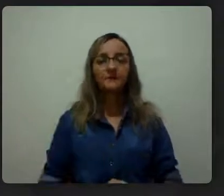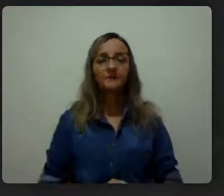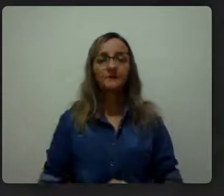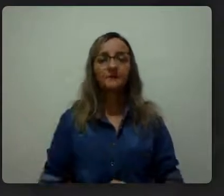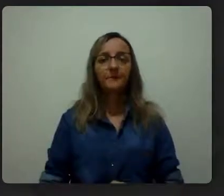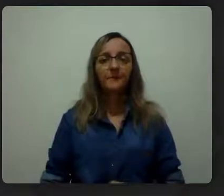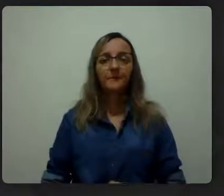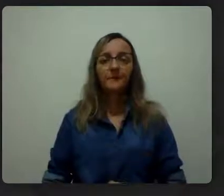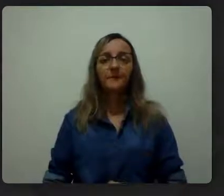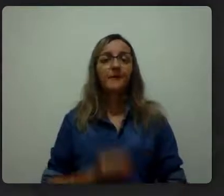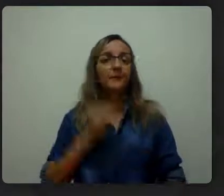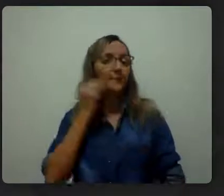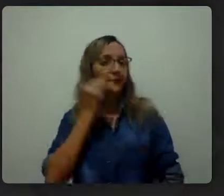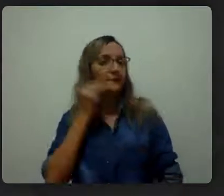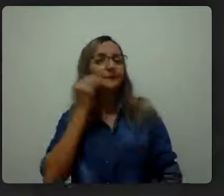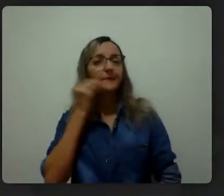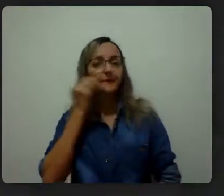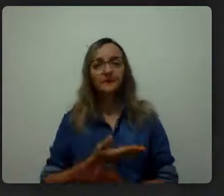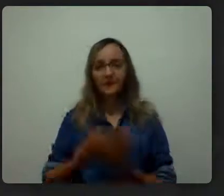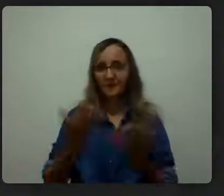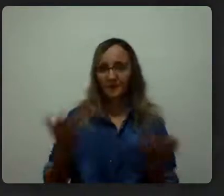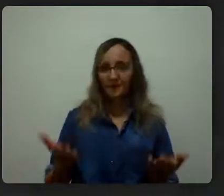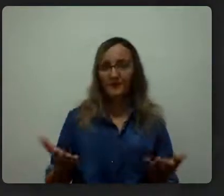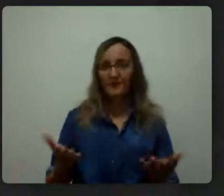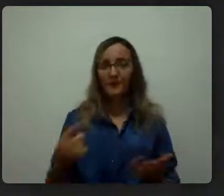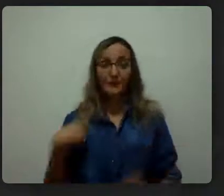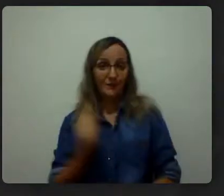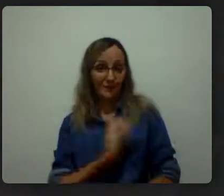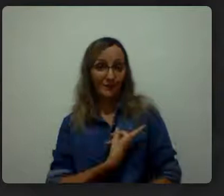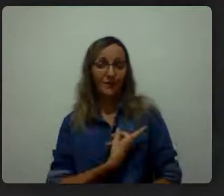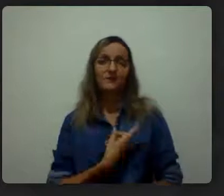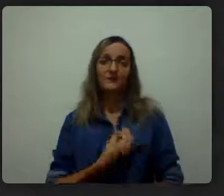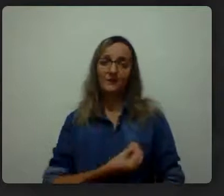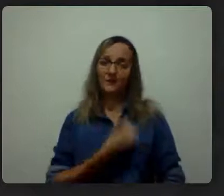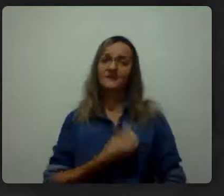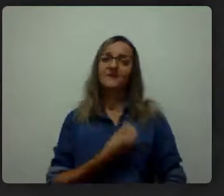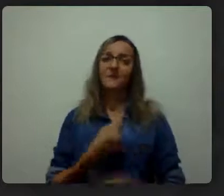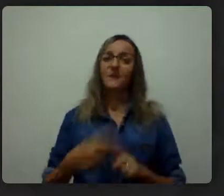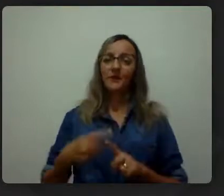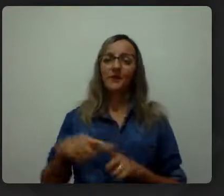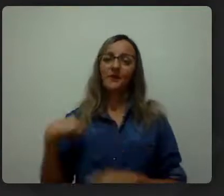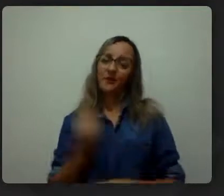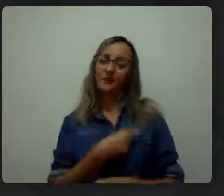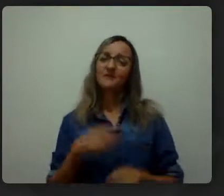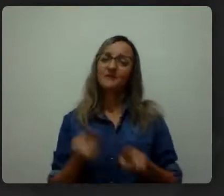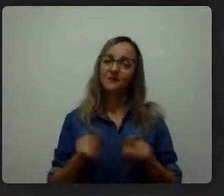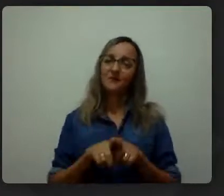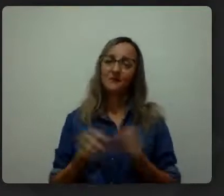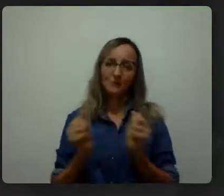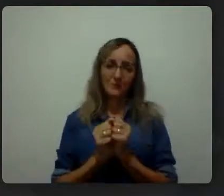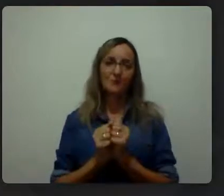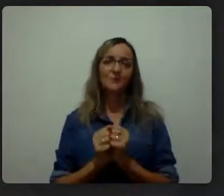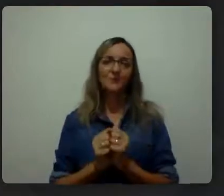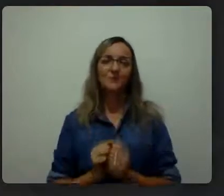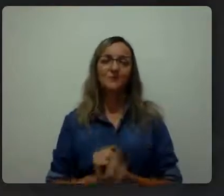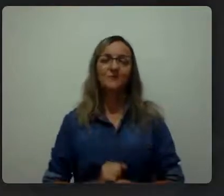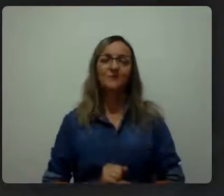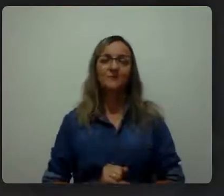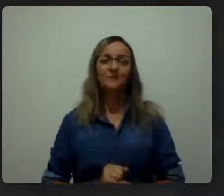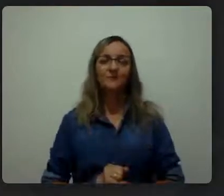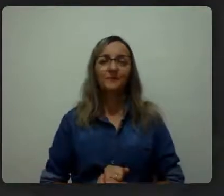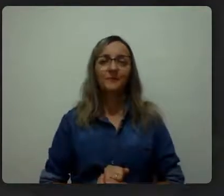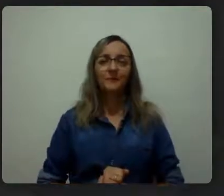tem erro, tá? O Discord, já falando... Ele é uma plataforma que você... É um aplicativo. Então, você pode fazer o